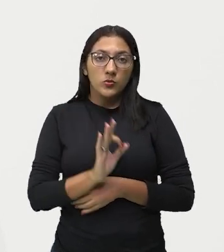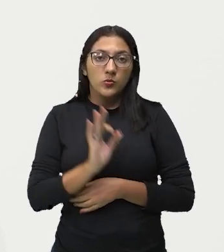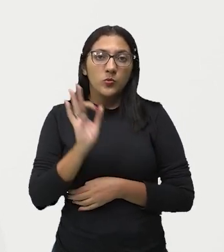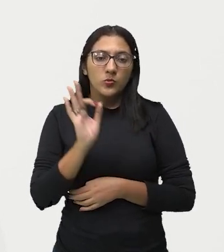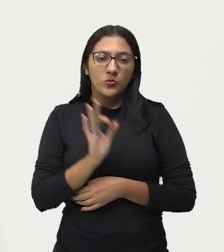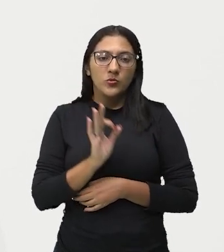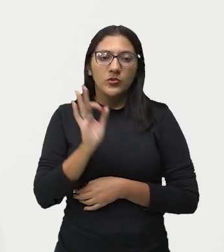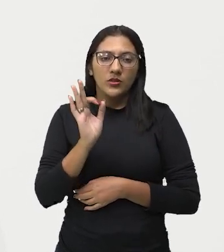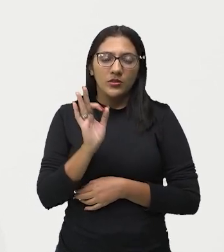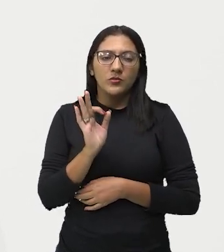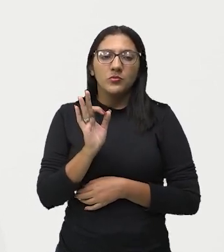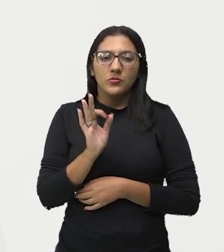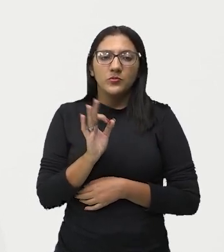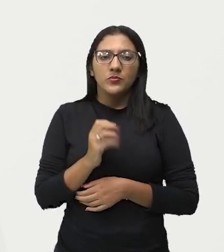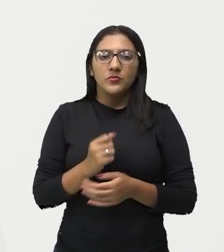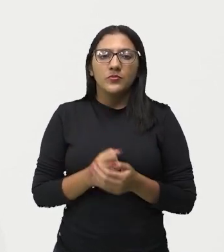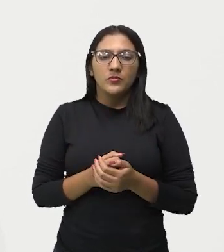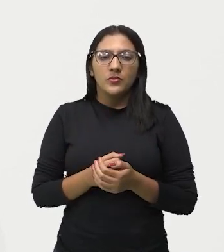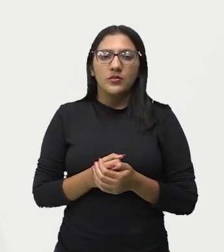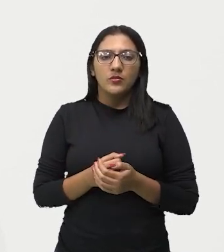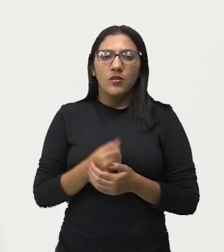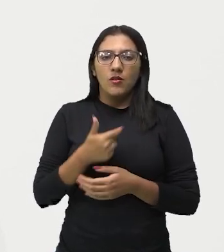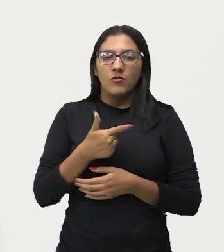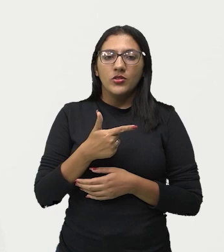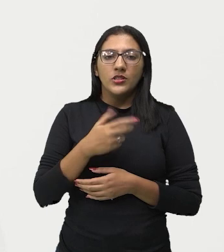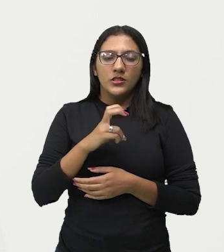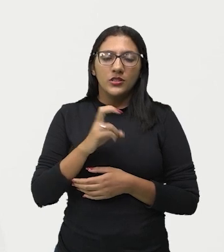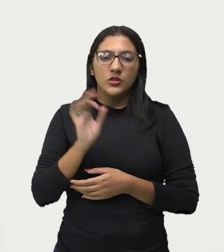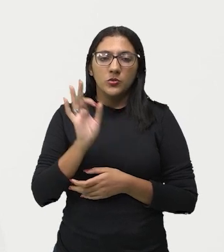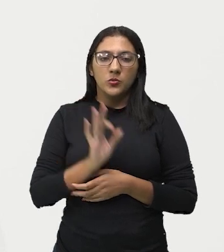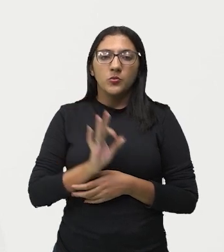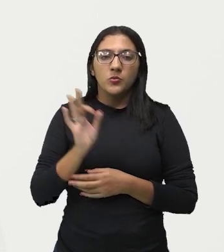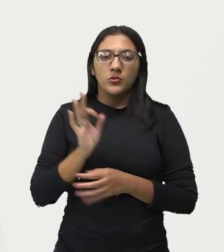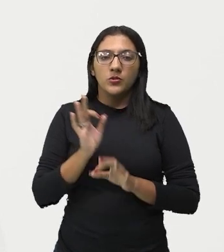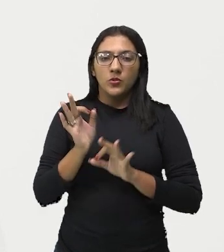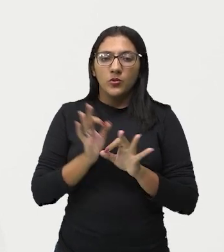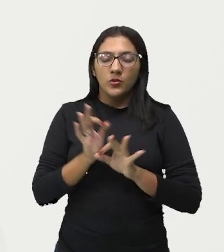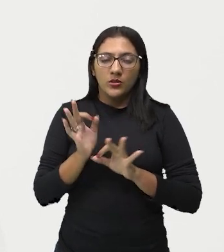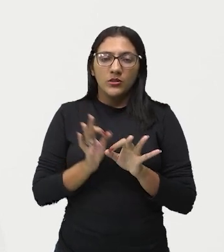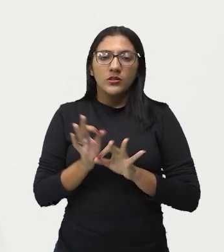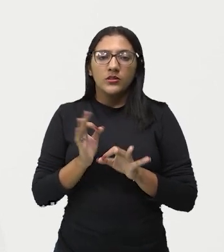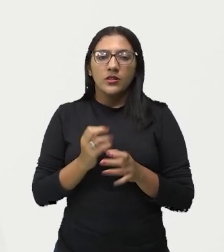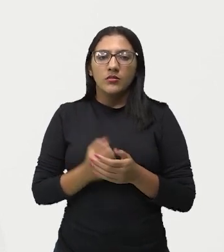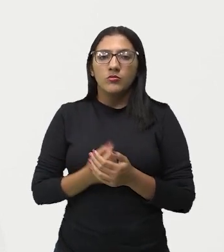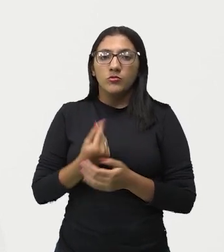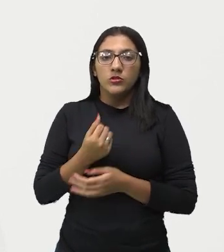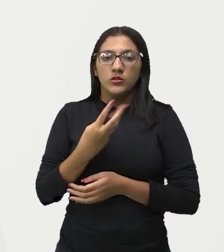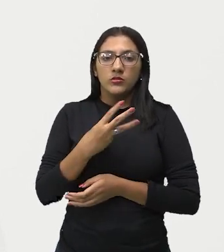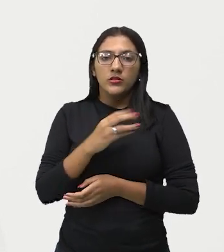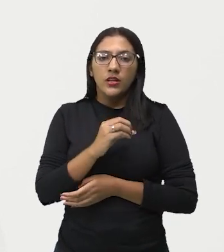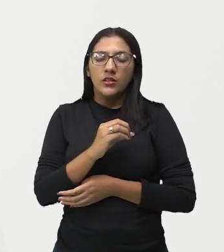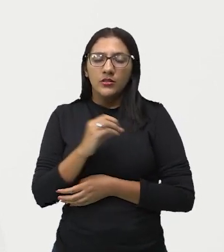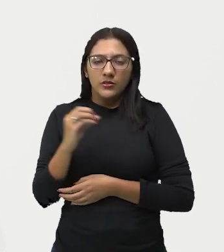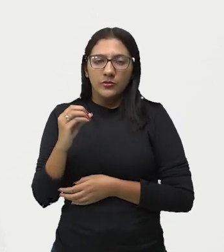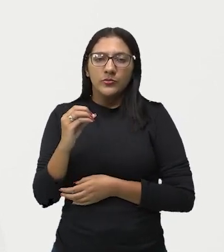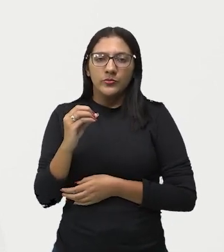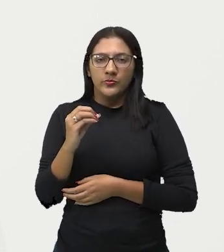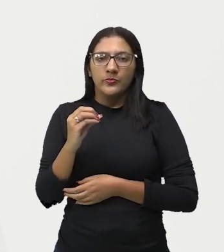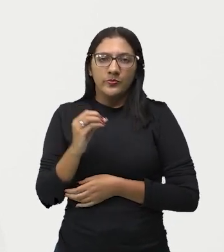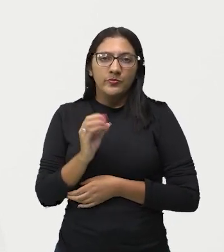25%, aqui ó, 25% de 300.